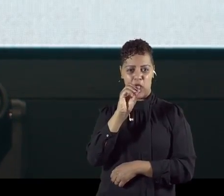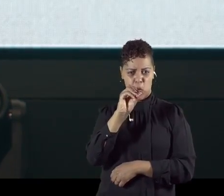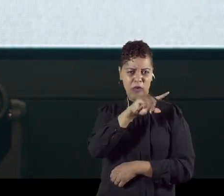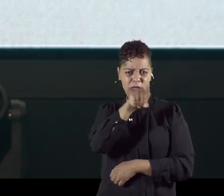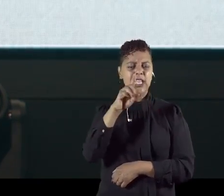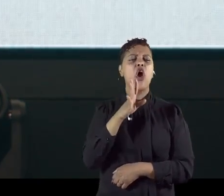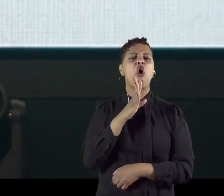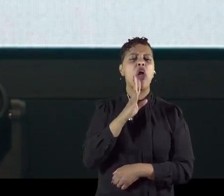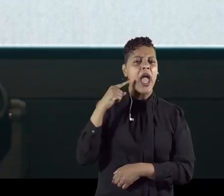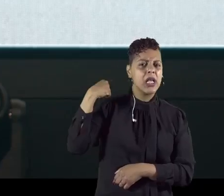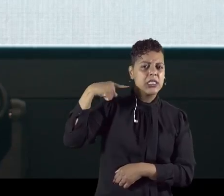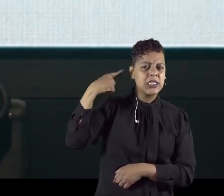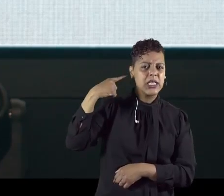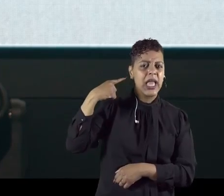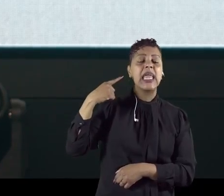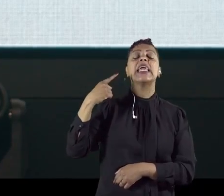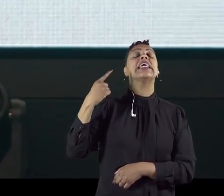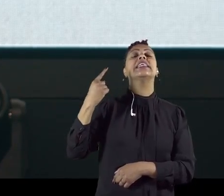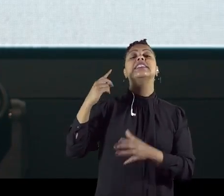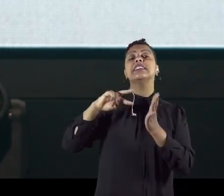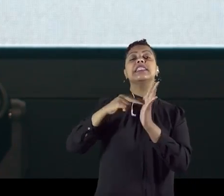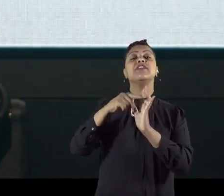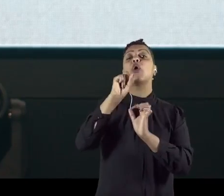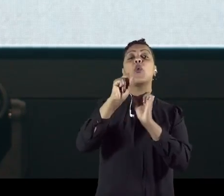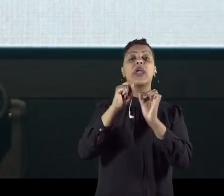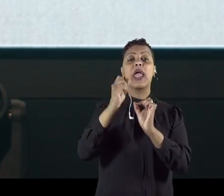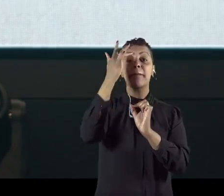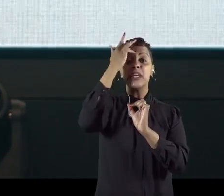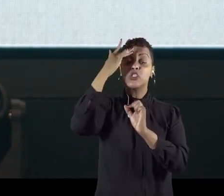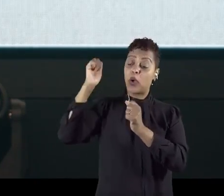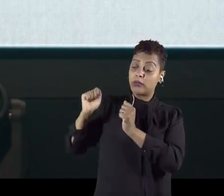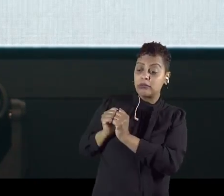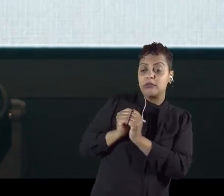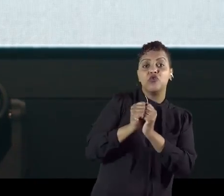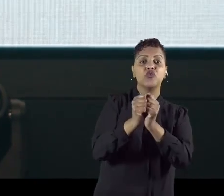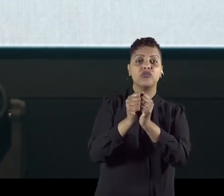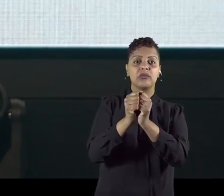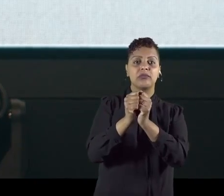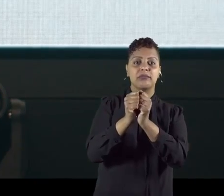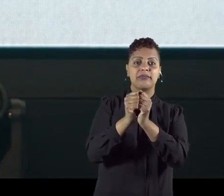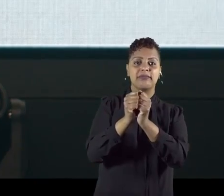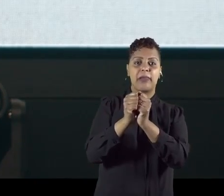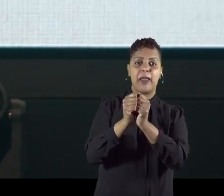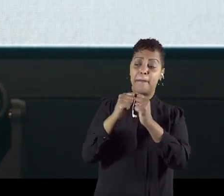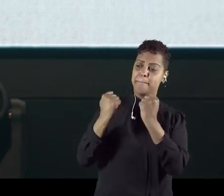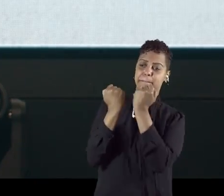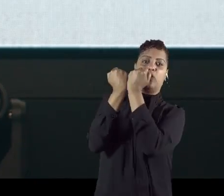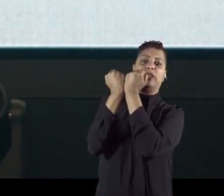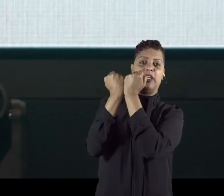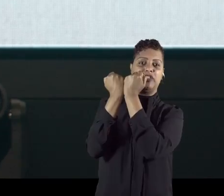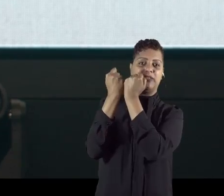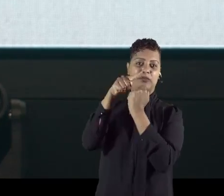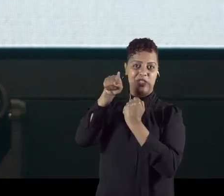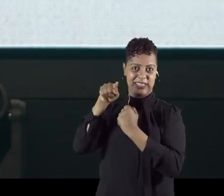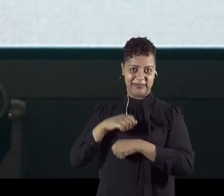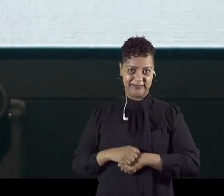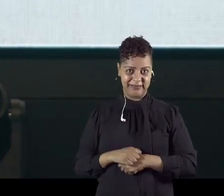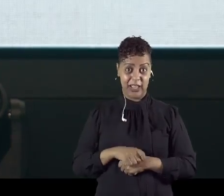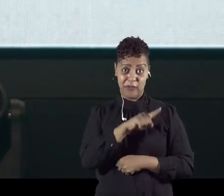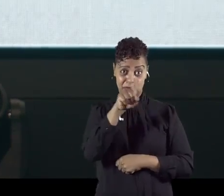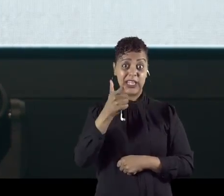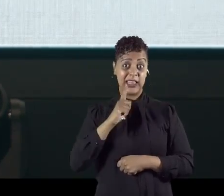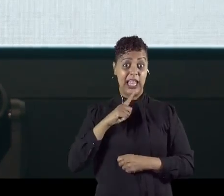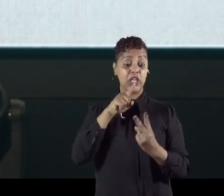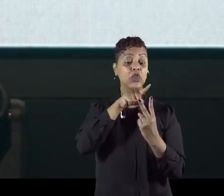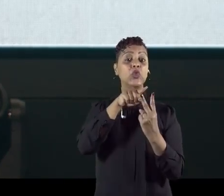e Adi ao lado Oi querido se você tem duas maneiras